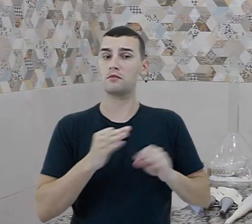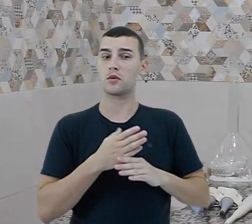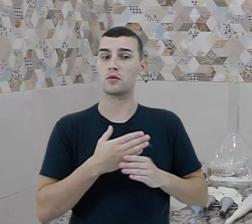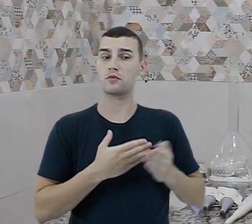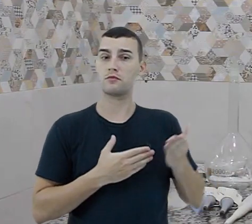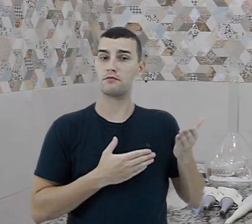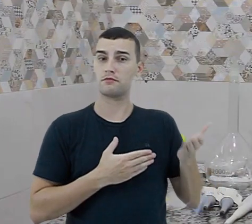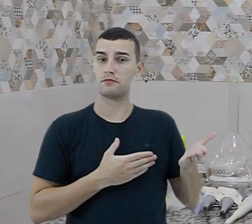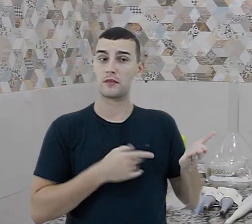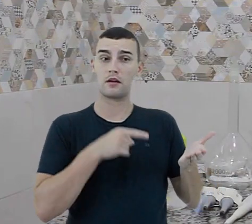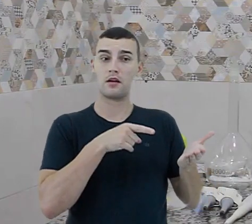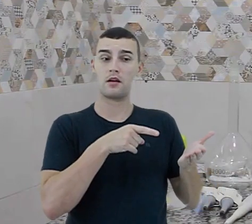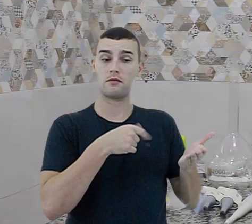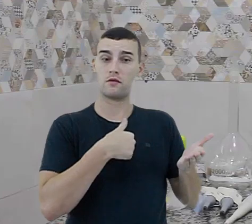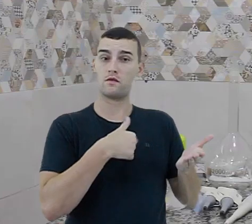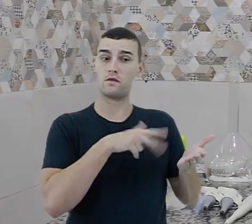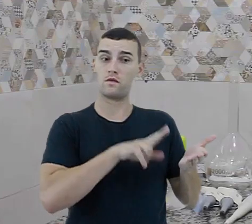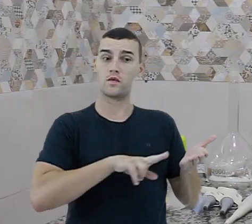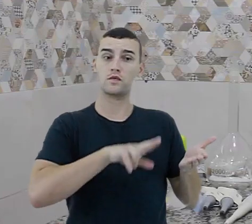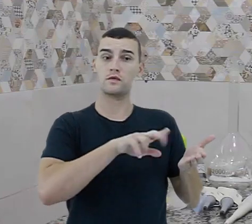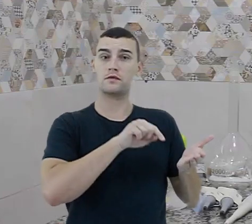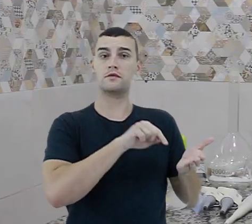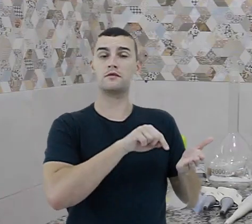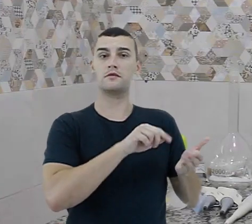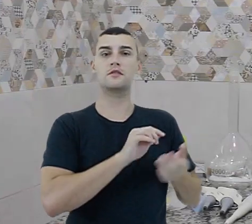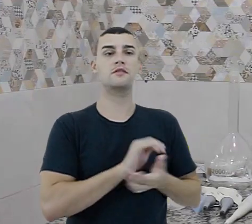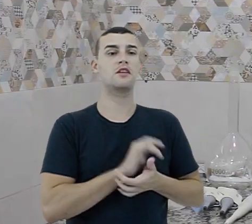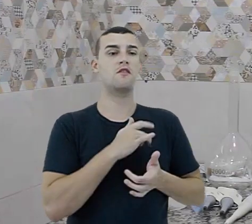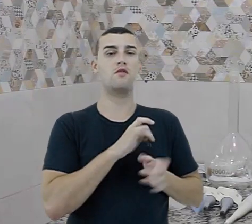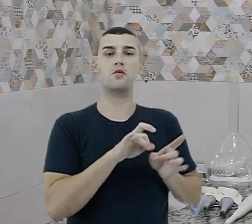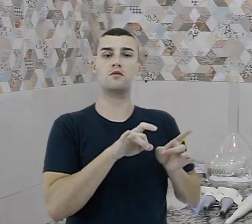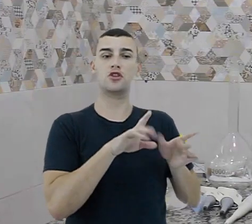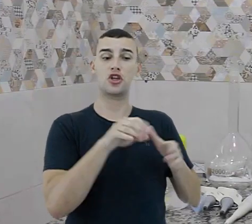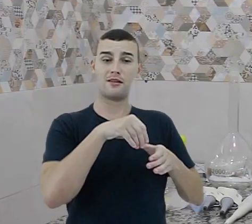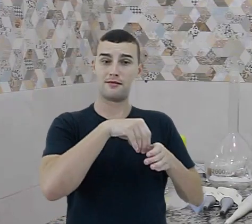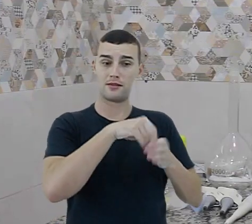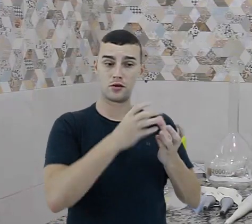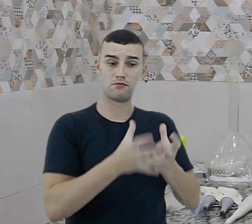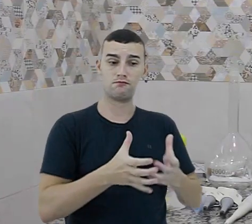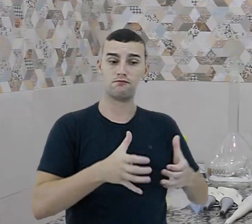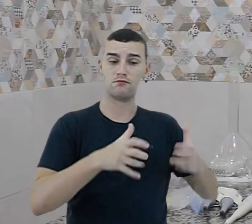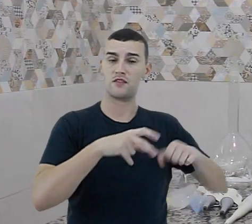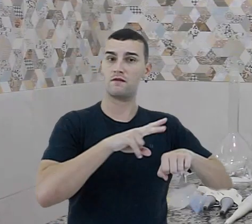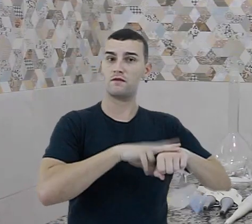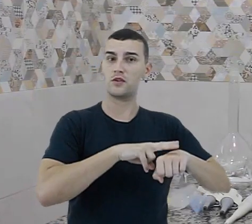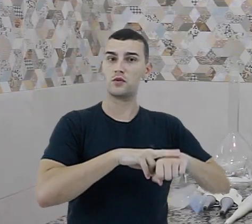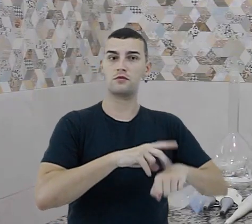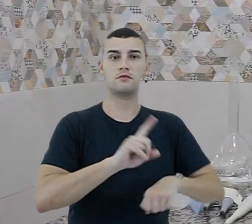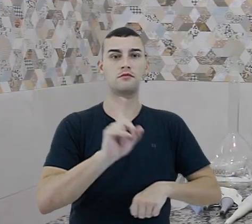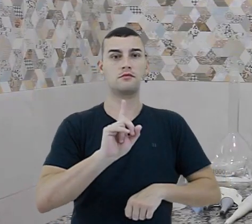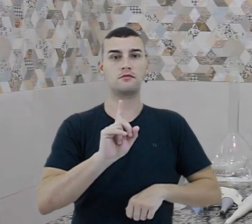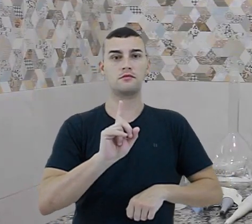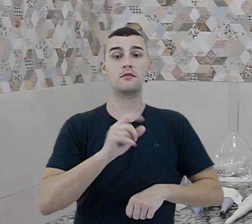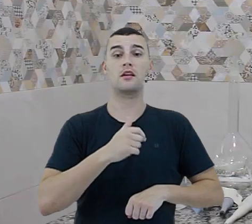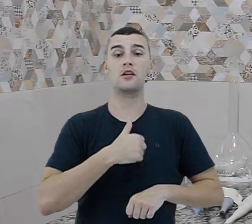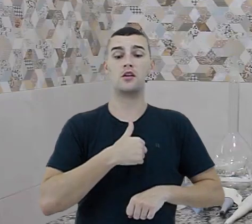definida, ela passa a ser agora a minha solução de uso. Então eu não vou deixar ela aqui no balão de vidro. O que eu faço? Vou